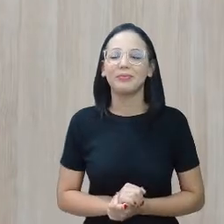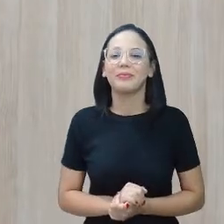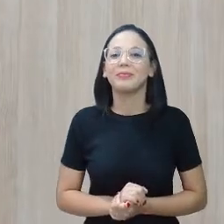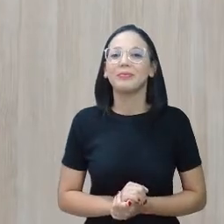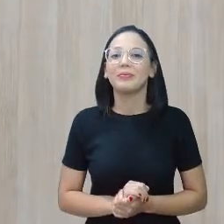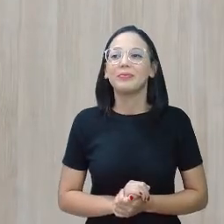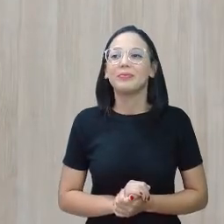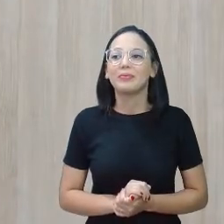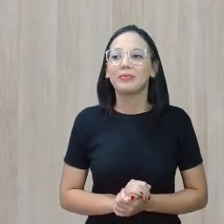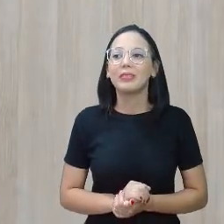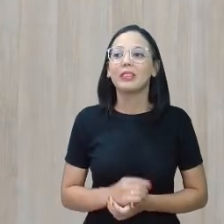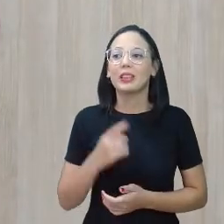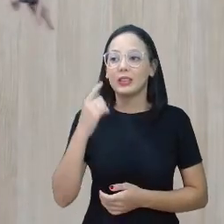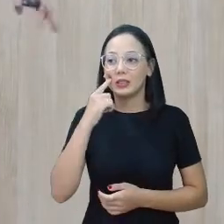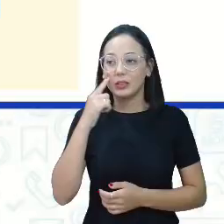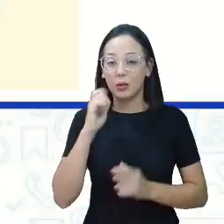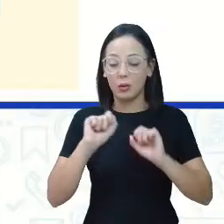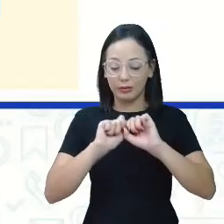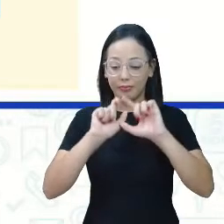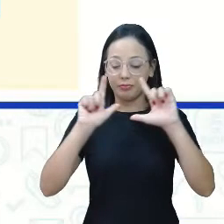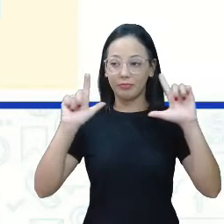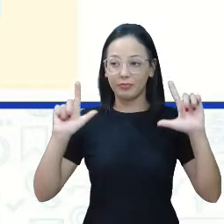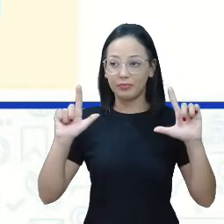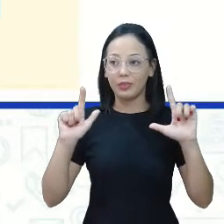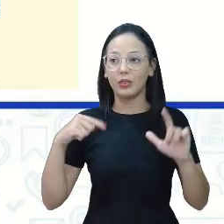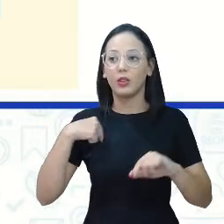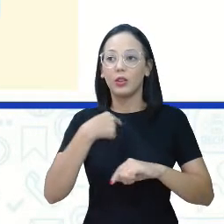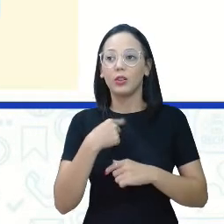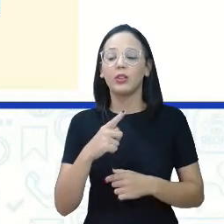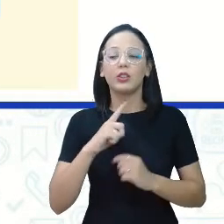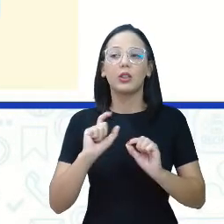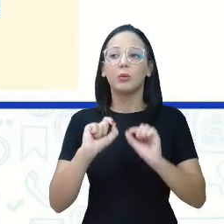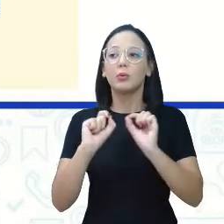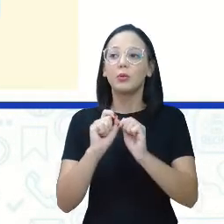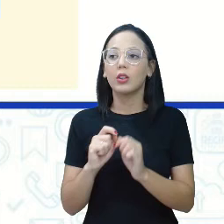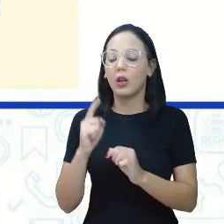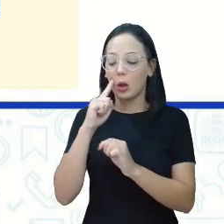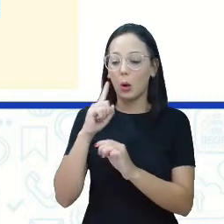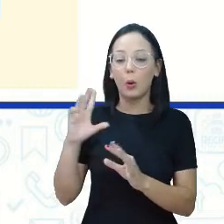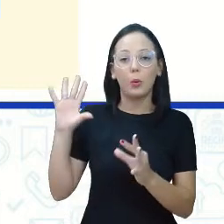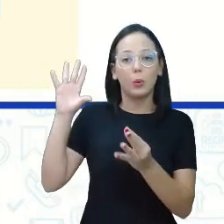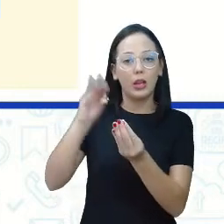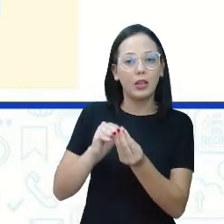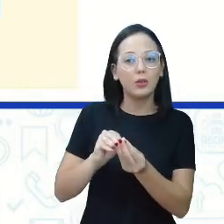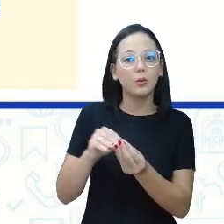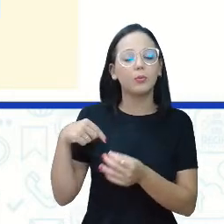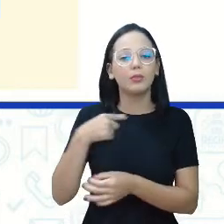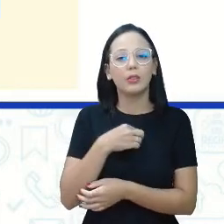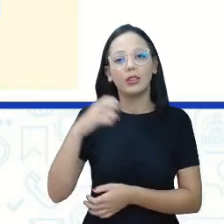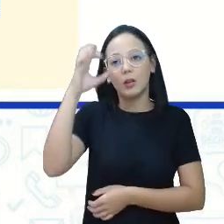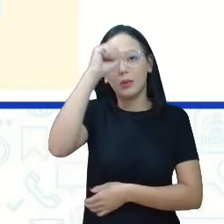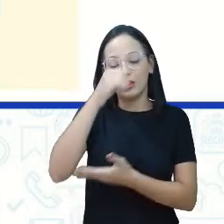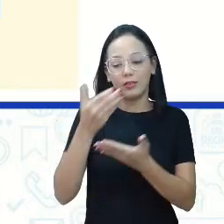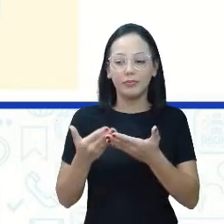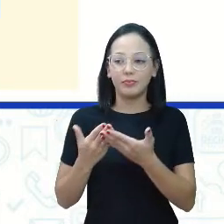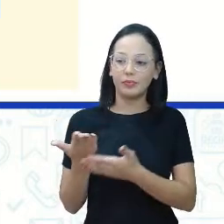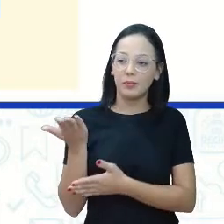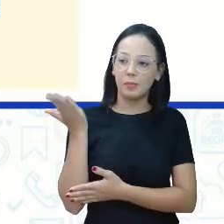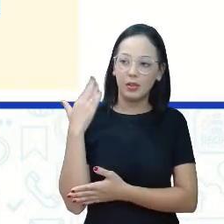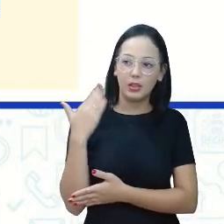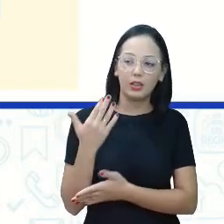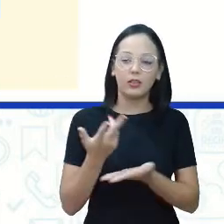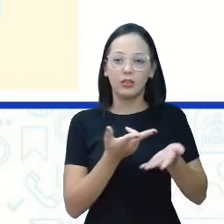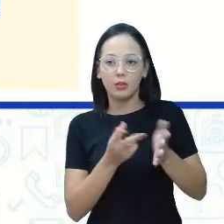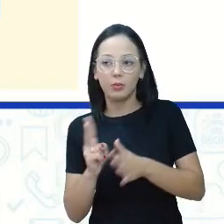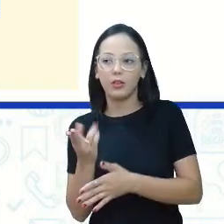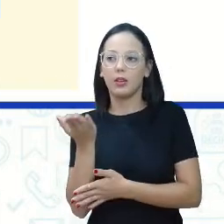ó. Billy, deixa essas telas grandonas, por favor. A gente tem aqui um resuminho do que a gente viu nas aulas anteriores. Desde a